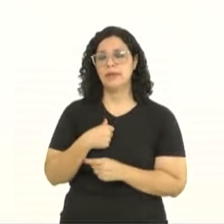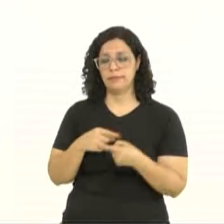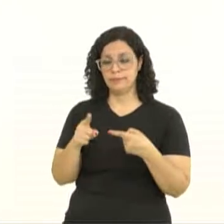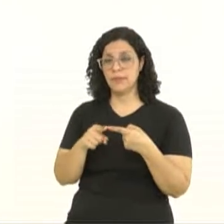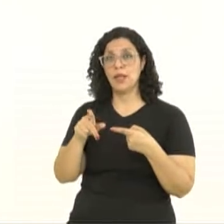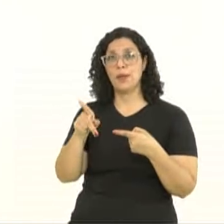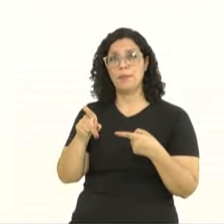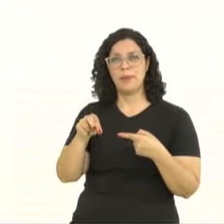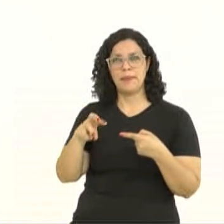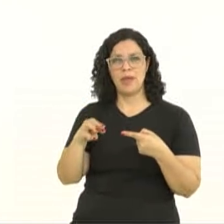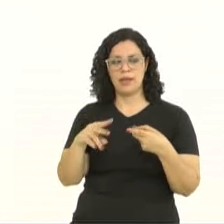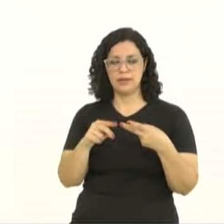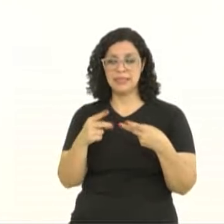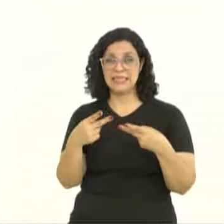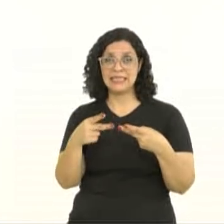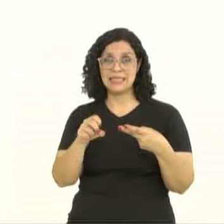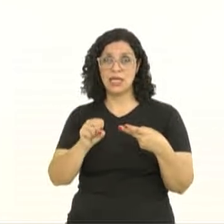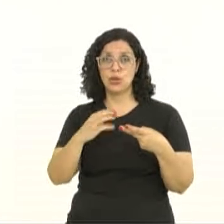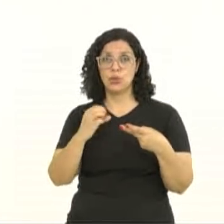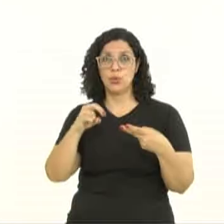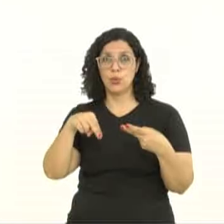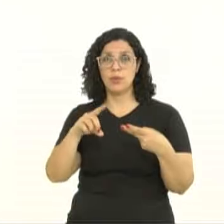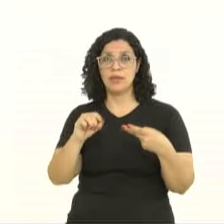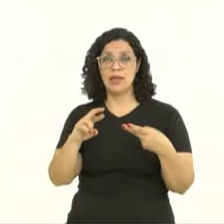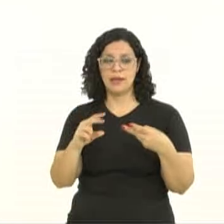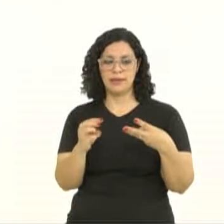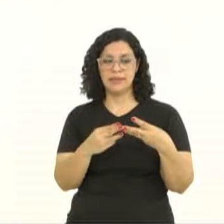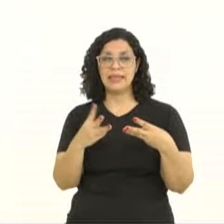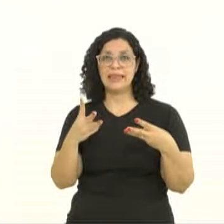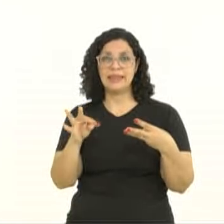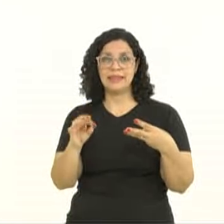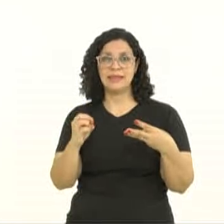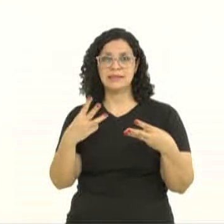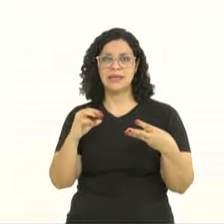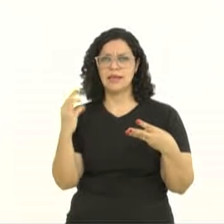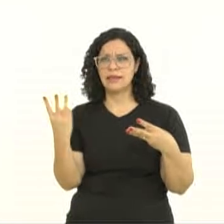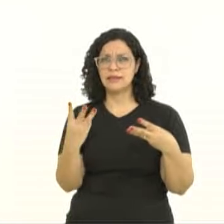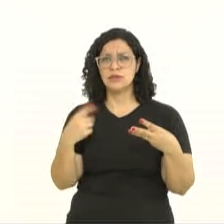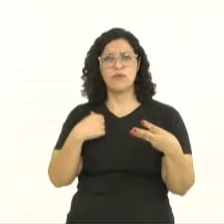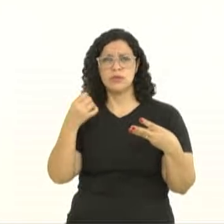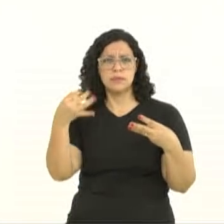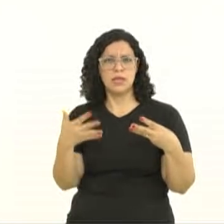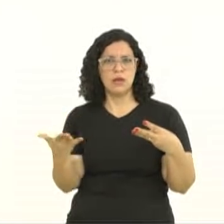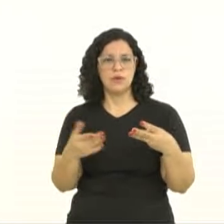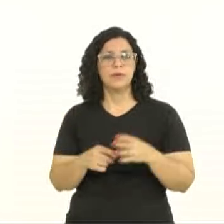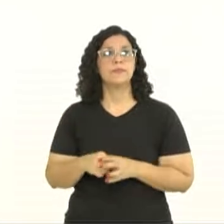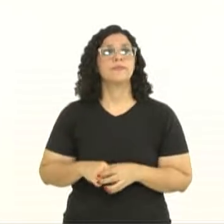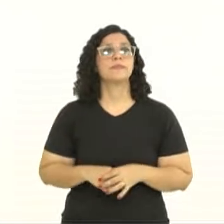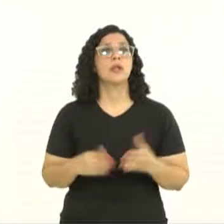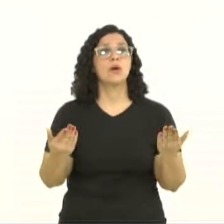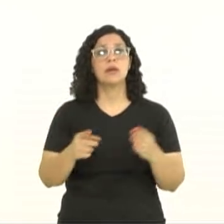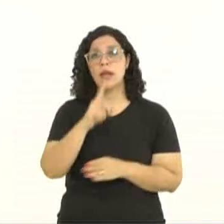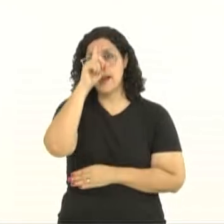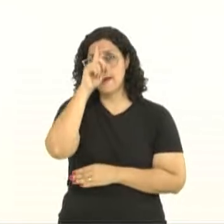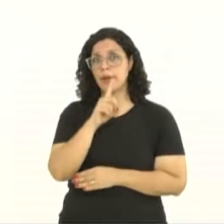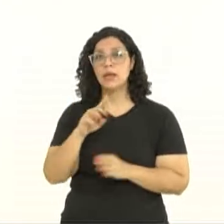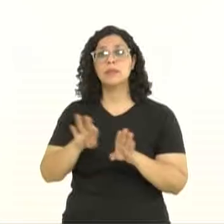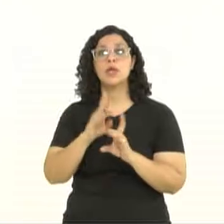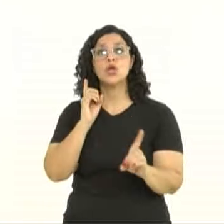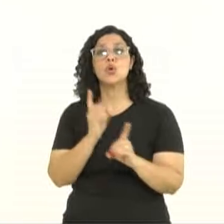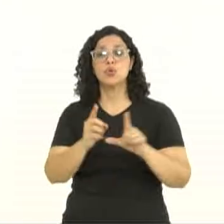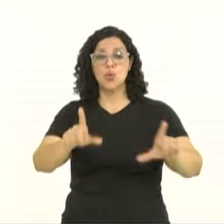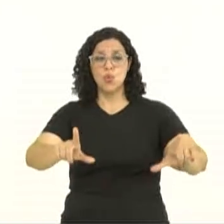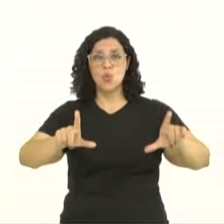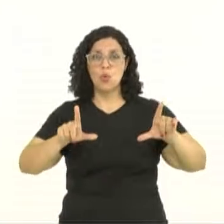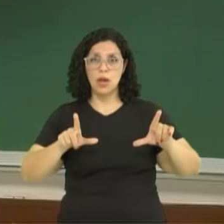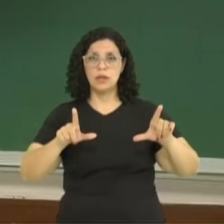formadas pelas cores primárias, secundárias e terciárias, que a gente vai ver um pouquinho para frente também, não vou me atentar agora. Outro elemento, amarela, e achou um quadro.